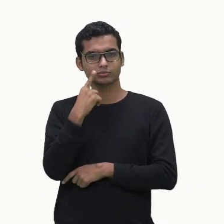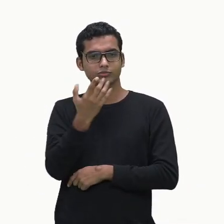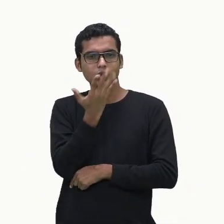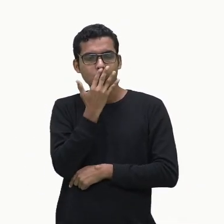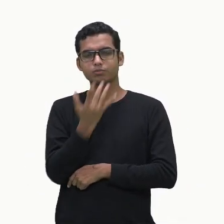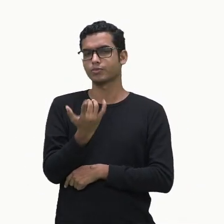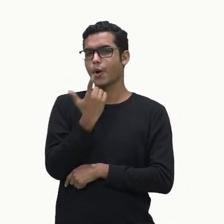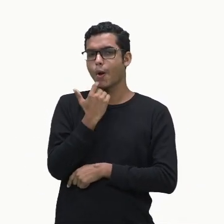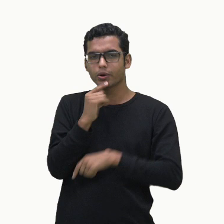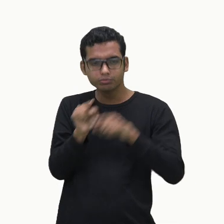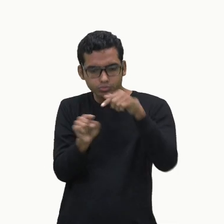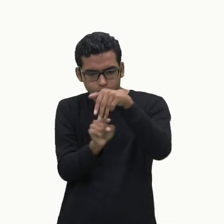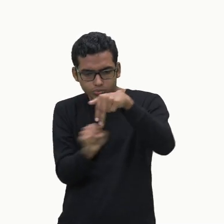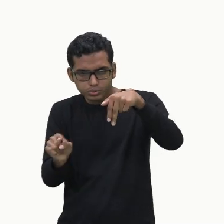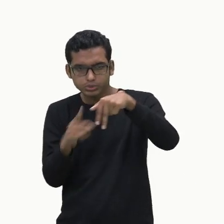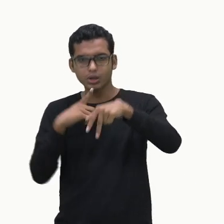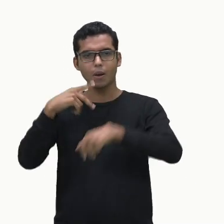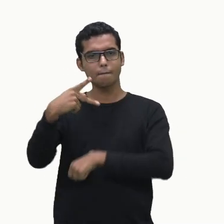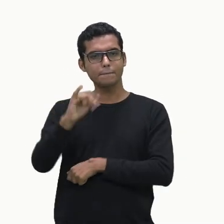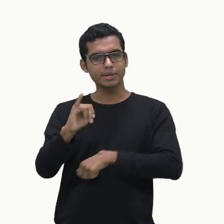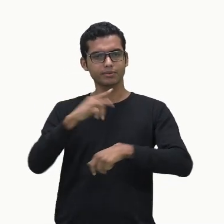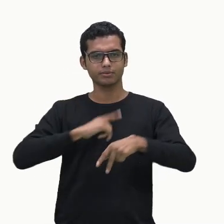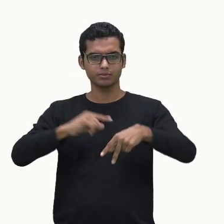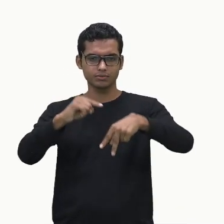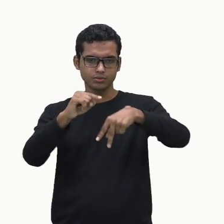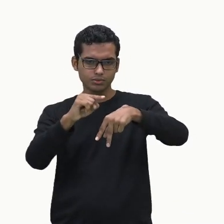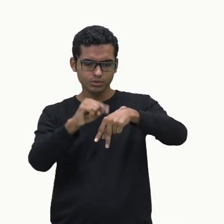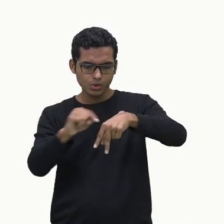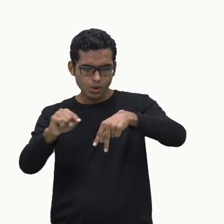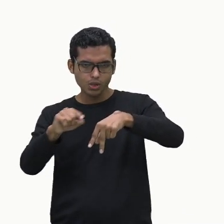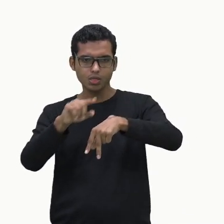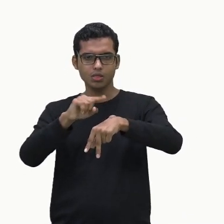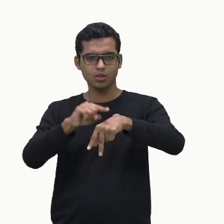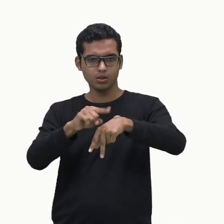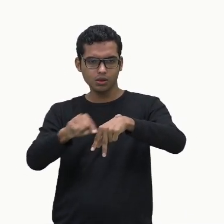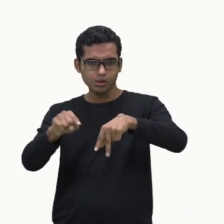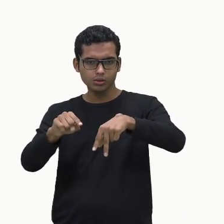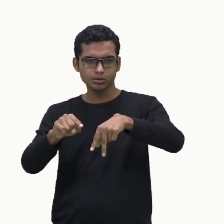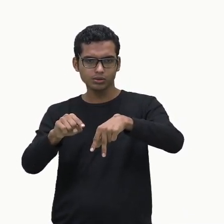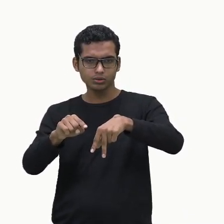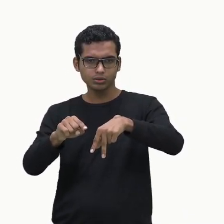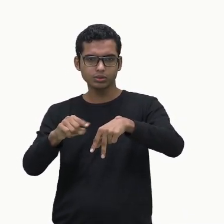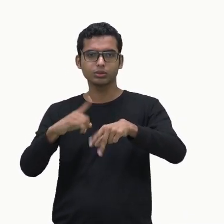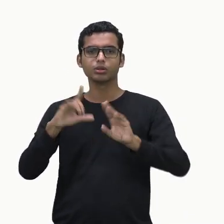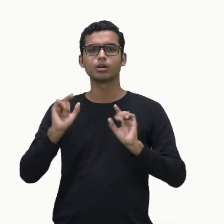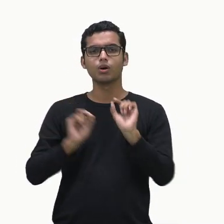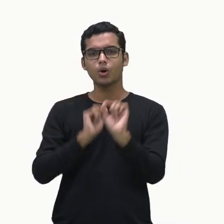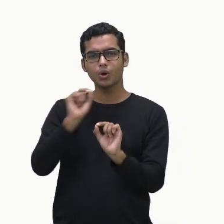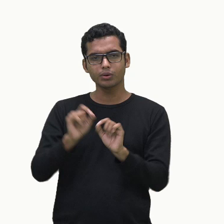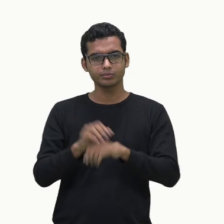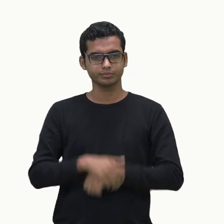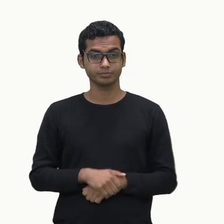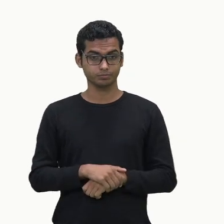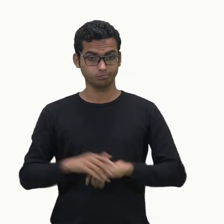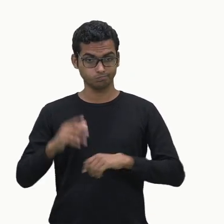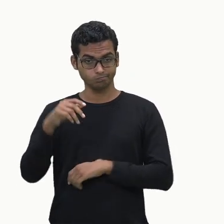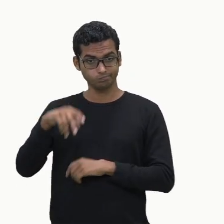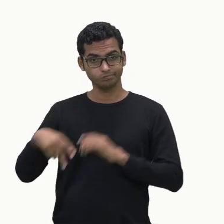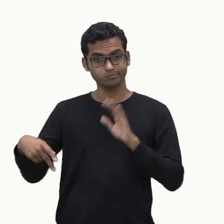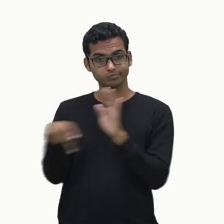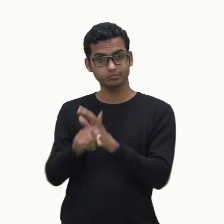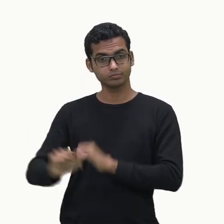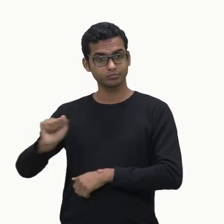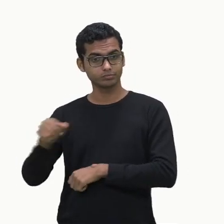E dentro do parênteses fica, então, a subtração entre o R grande ao quadrado e o R pequeno